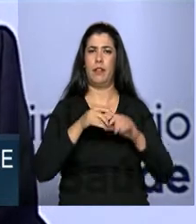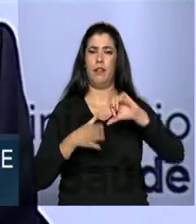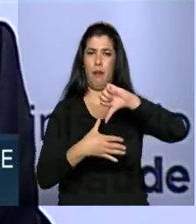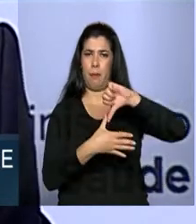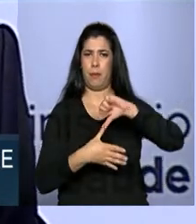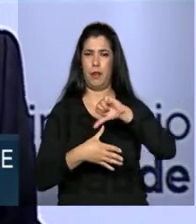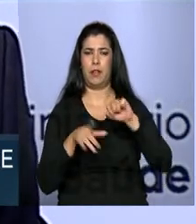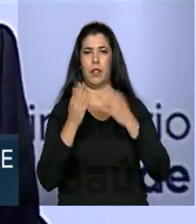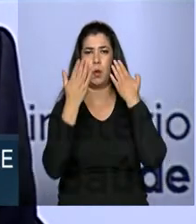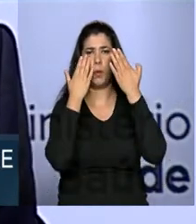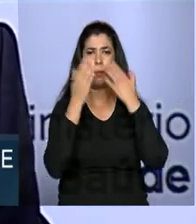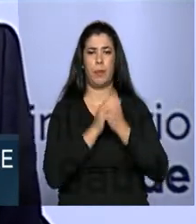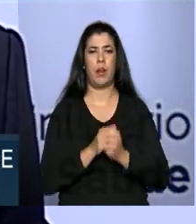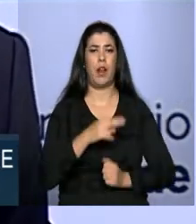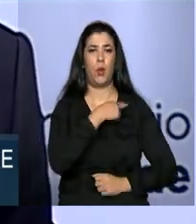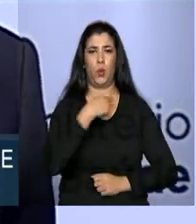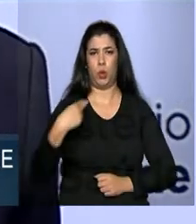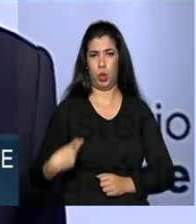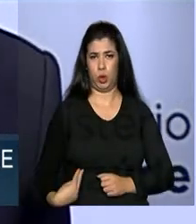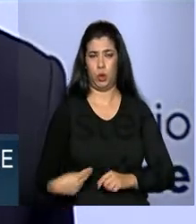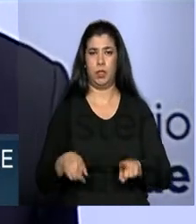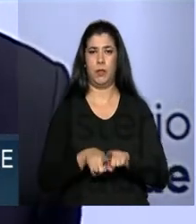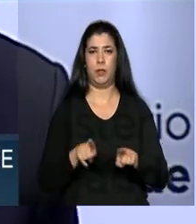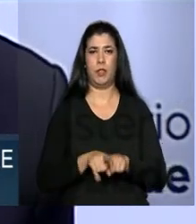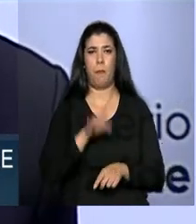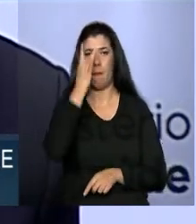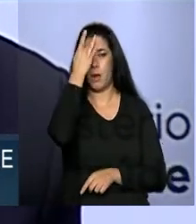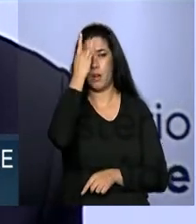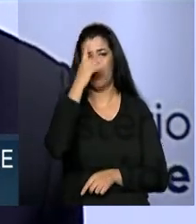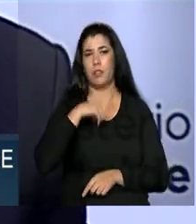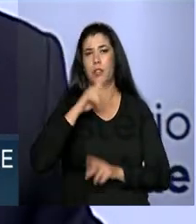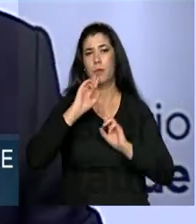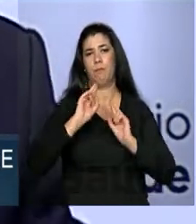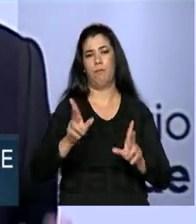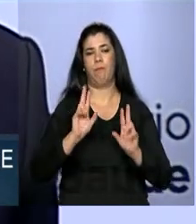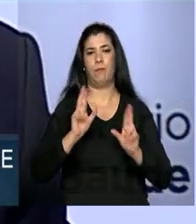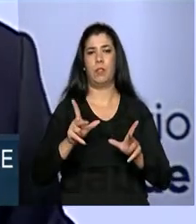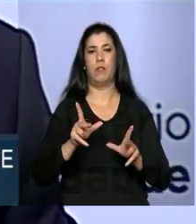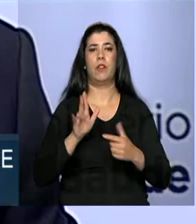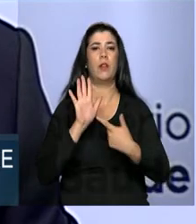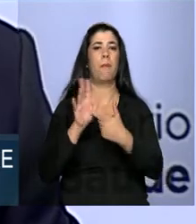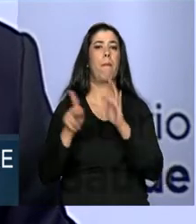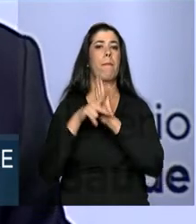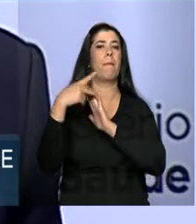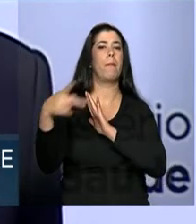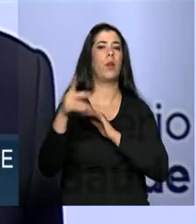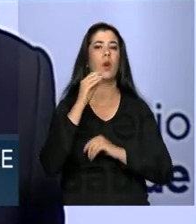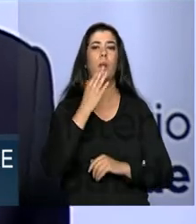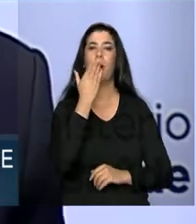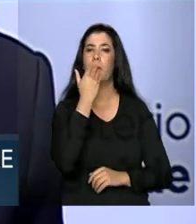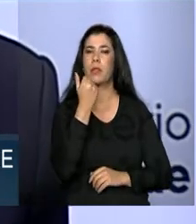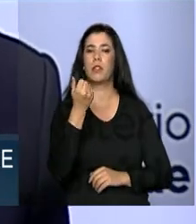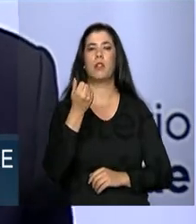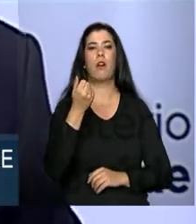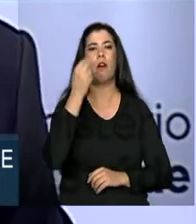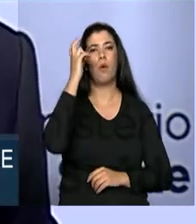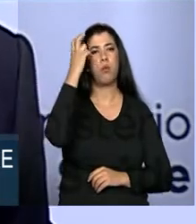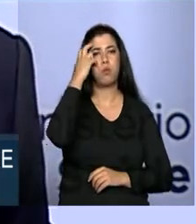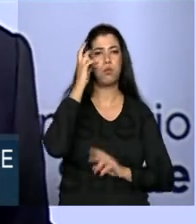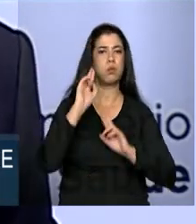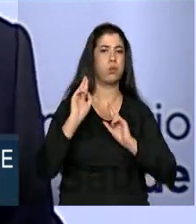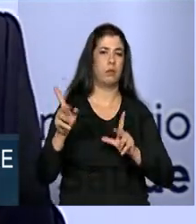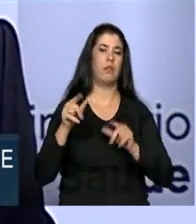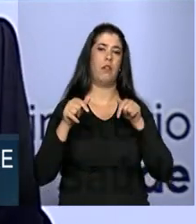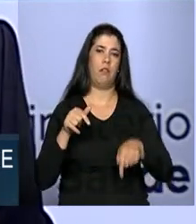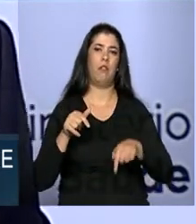Quando a gente compara com a China e com a Índia, por exemplo, trazem diferenças culturais, de hábitos culinários, alimentares, muito